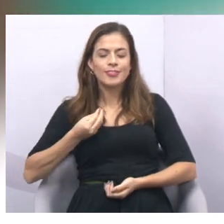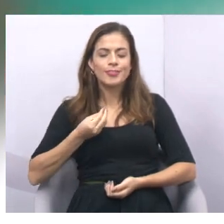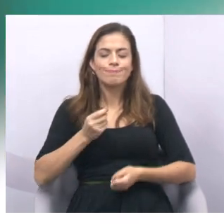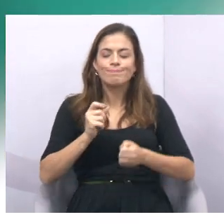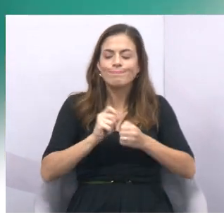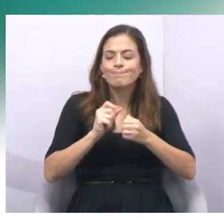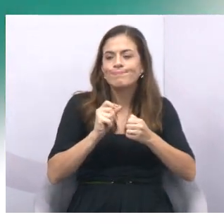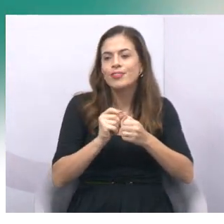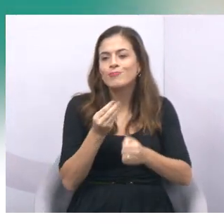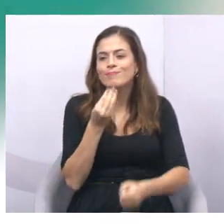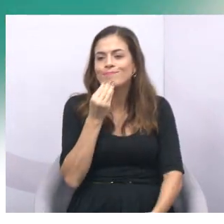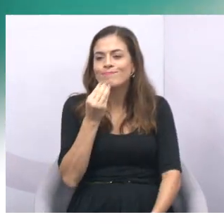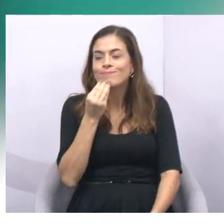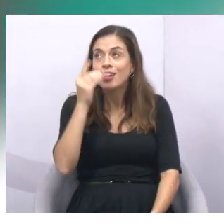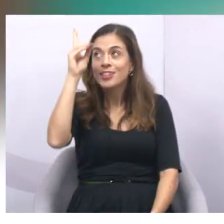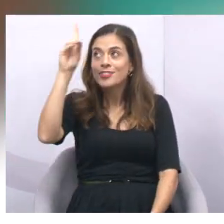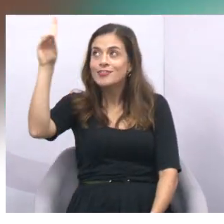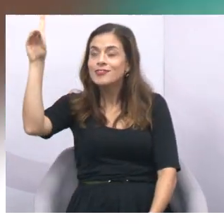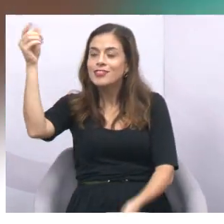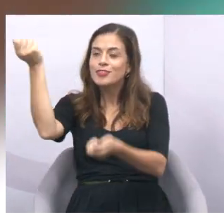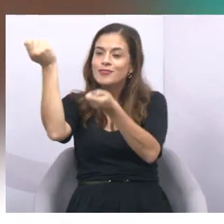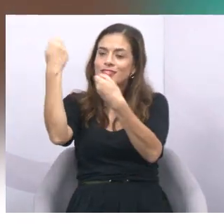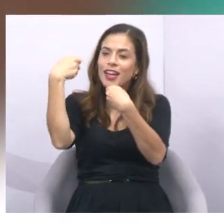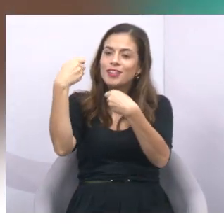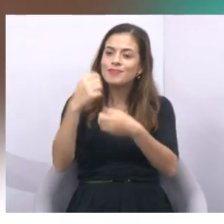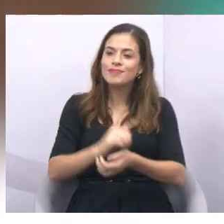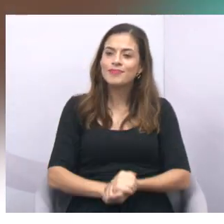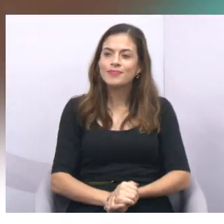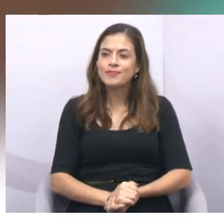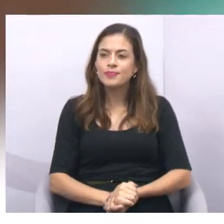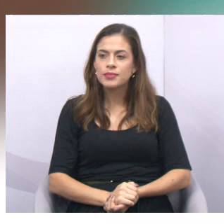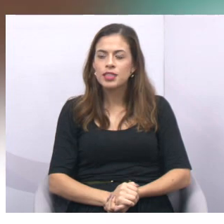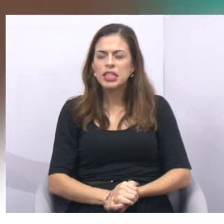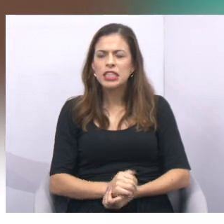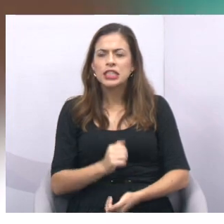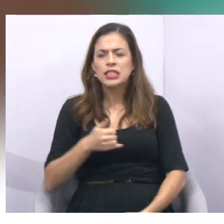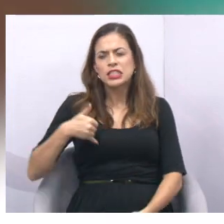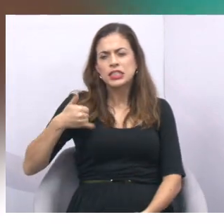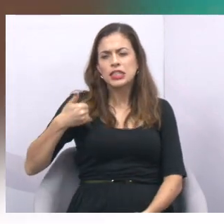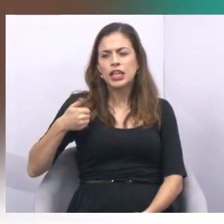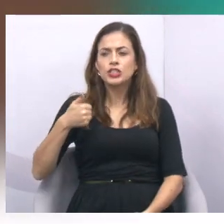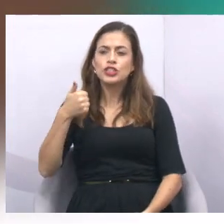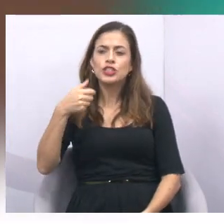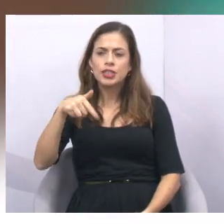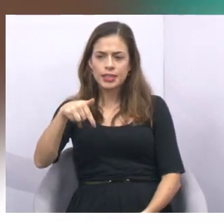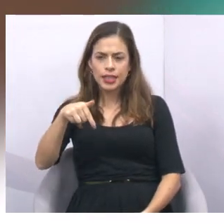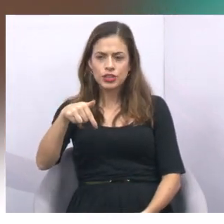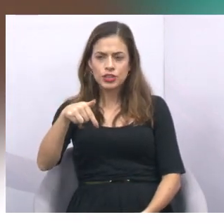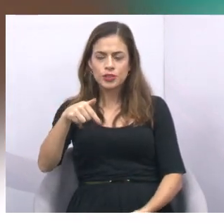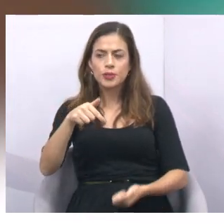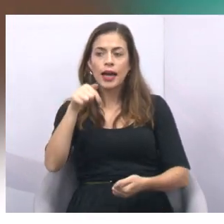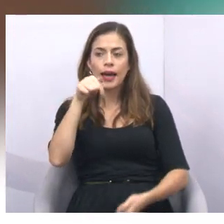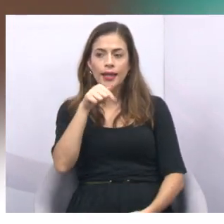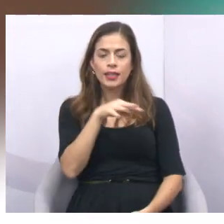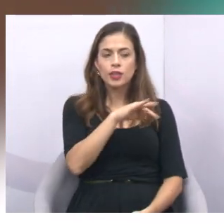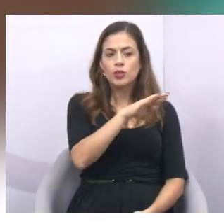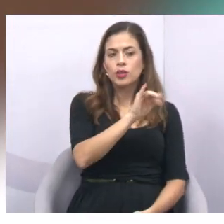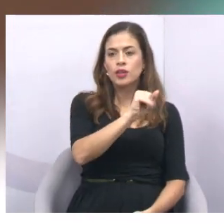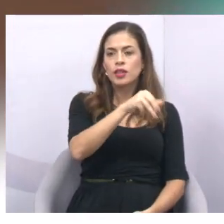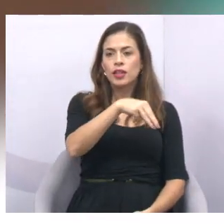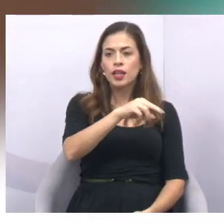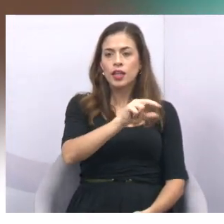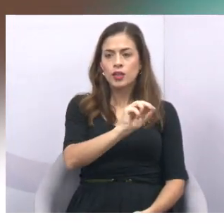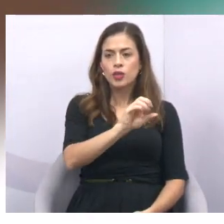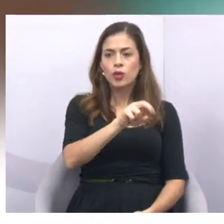oportunidades que Deus nos dá. E quando eu tinha meus 17 anos, formou-se aqui no Trianon um time